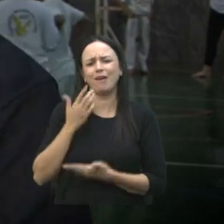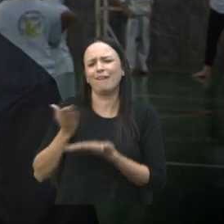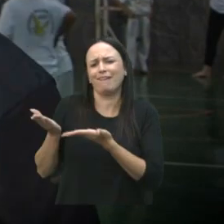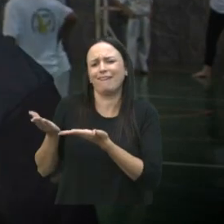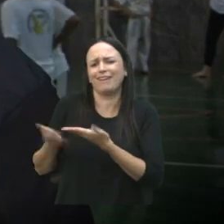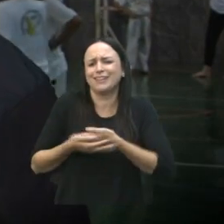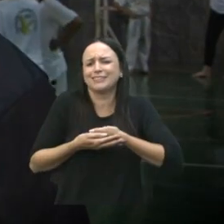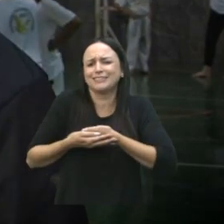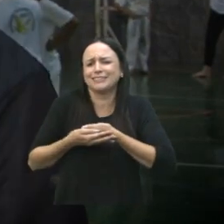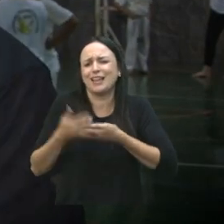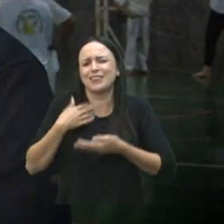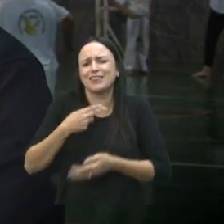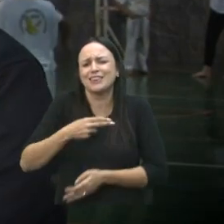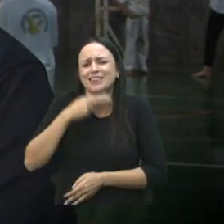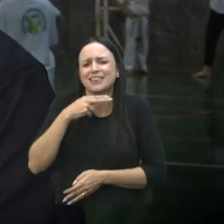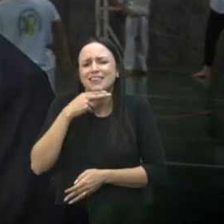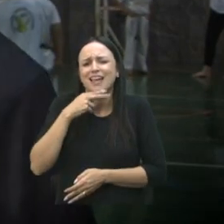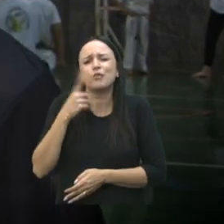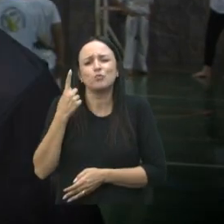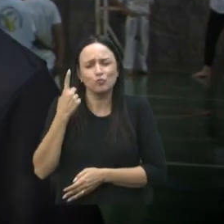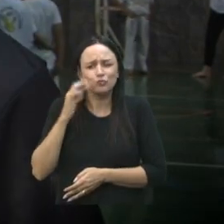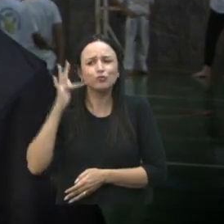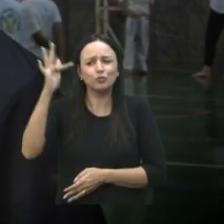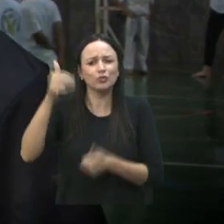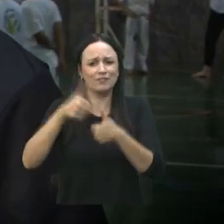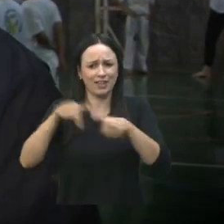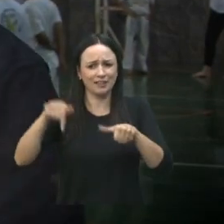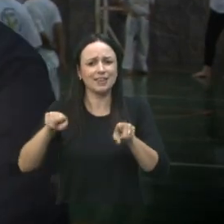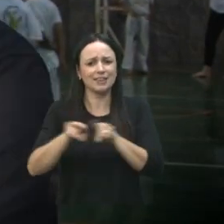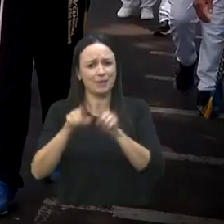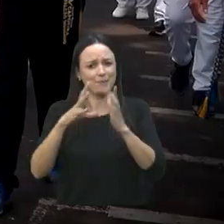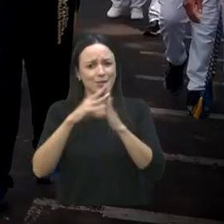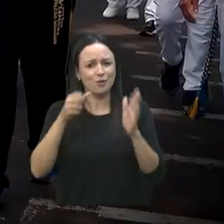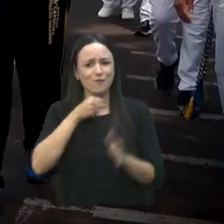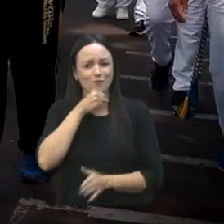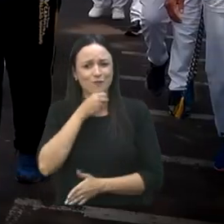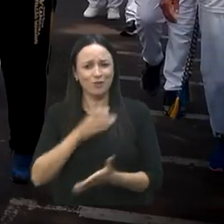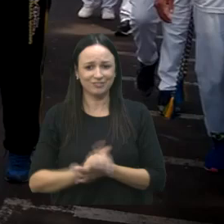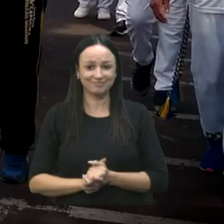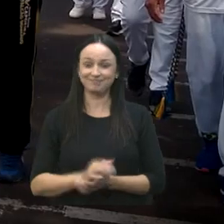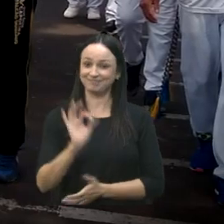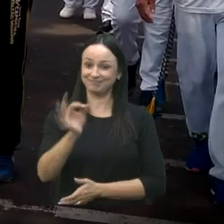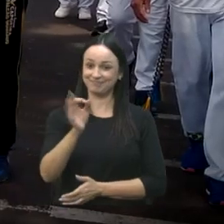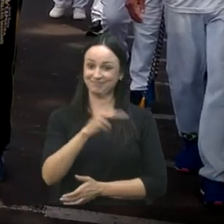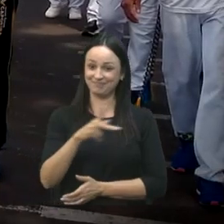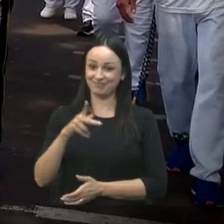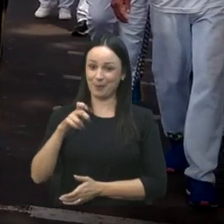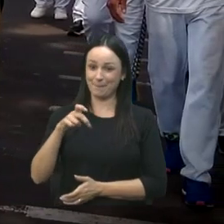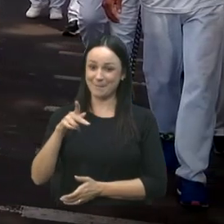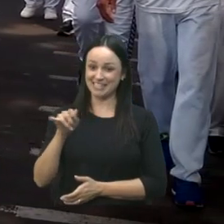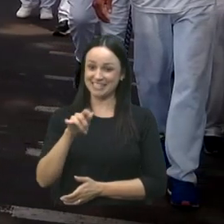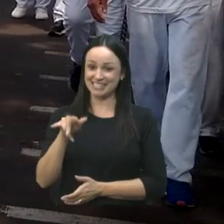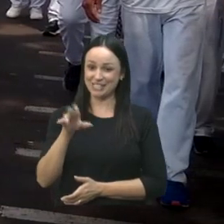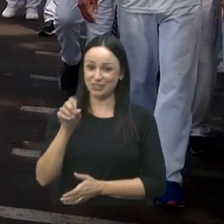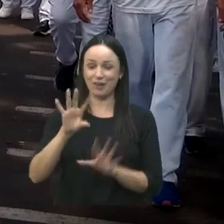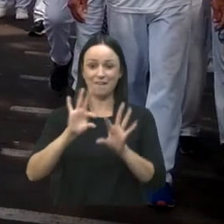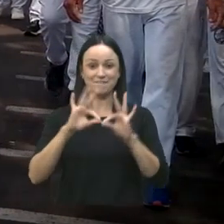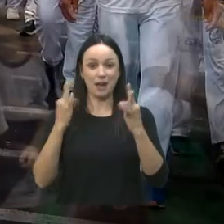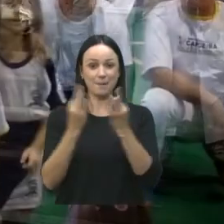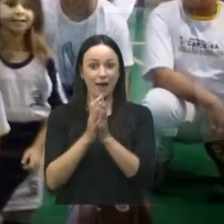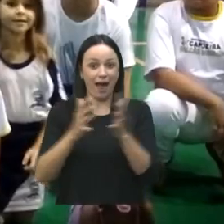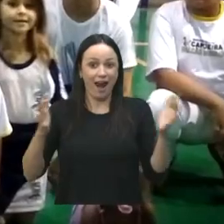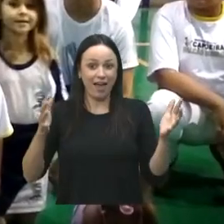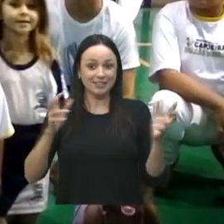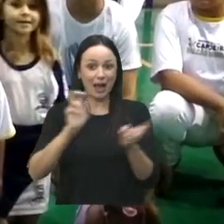orgulho. O Neto, com certeza, um dia ele vai estar aqui dando esse exemplo que nem o vô dele deu. É, mestre Pezinho. E a grande família que a capoeira